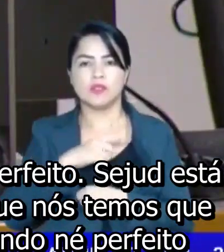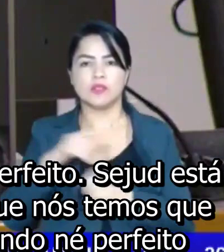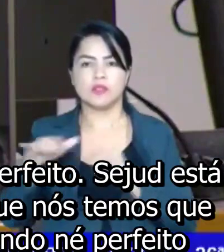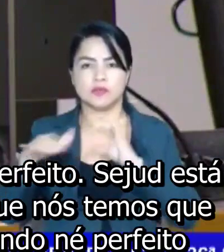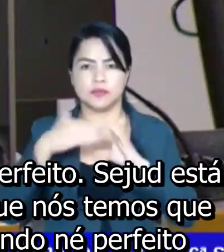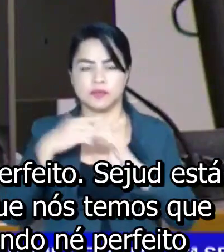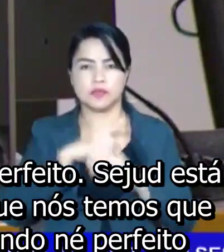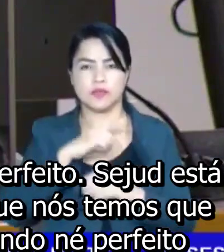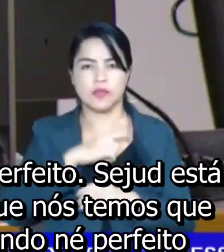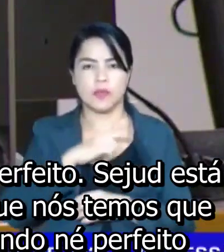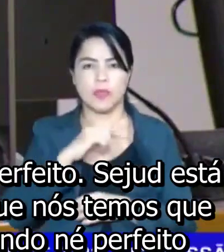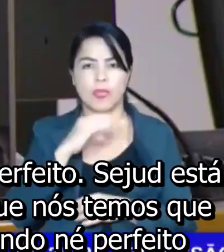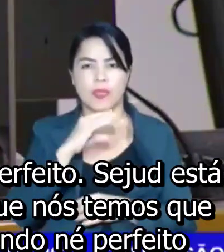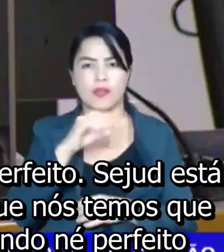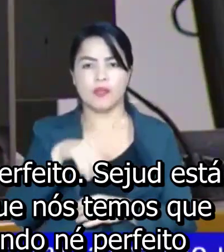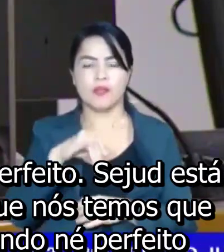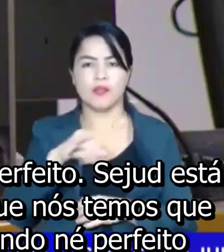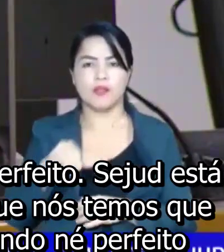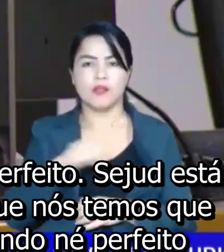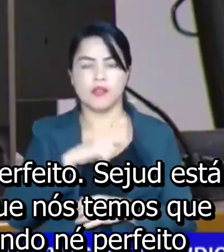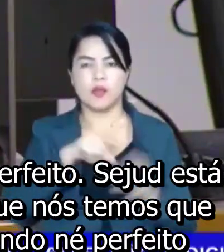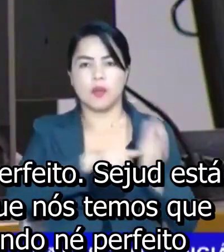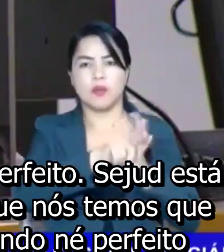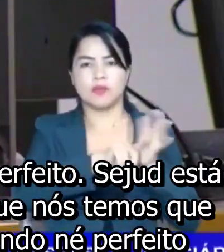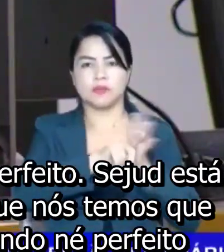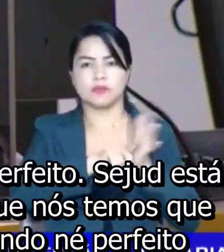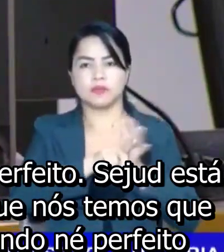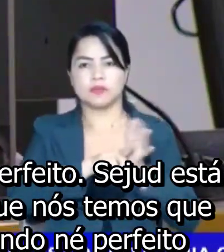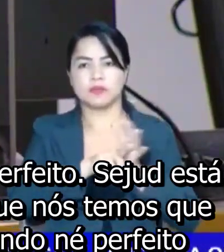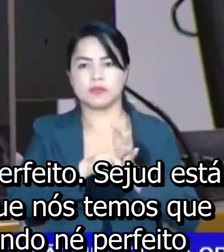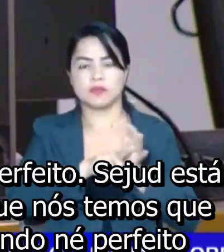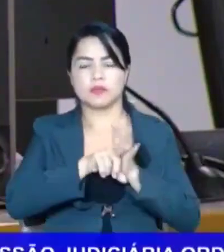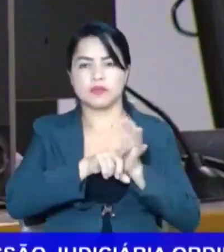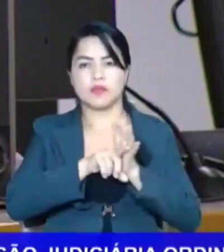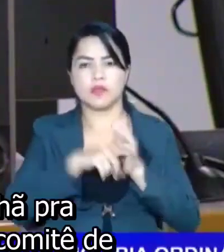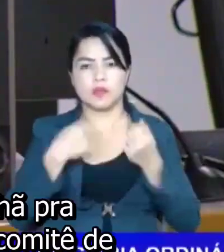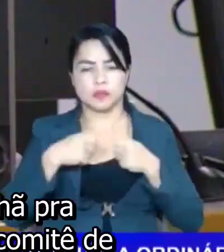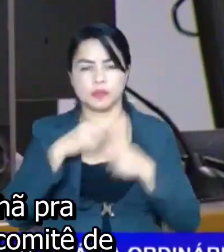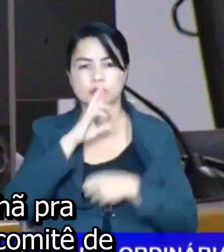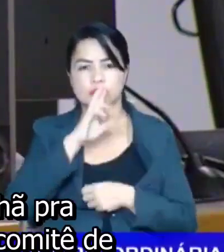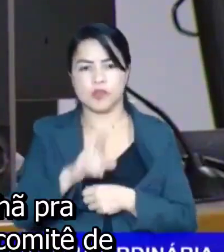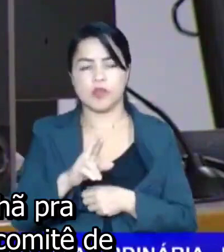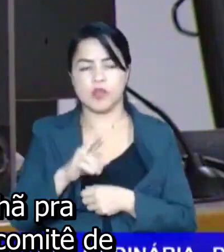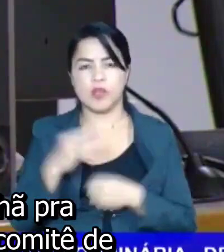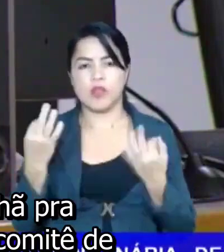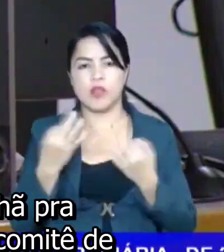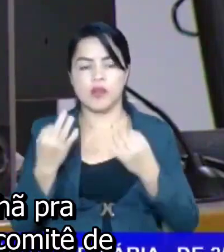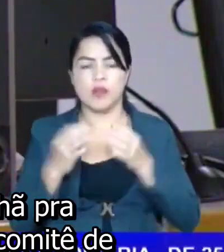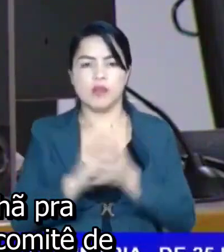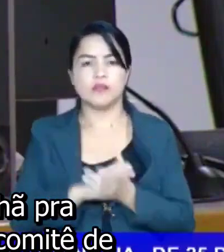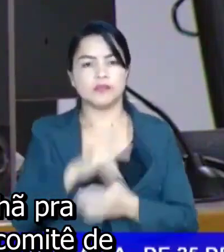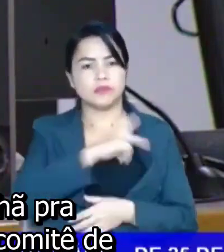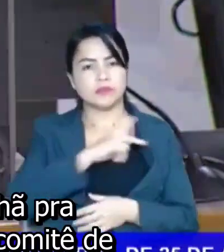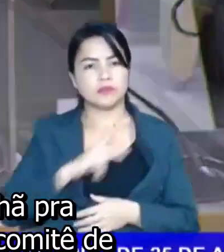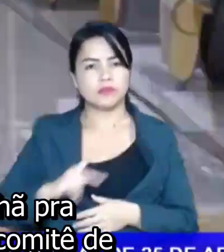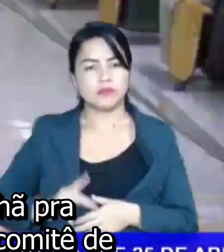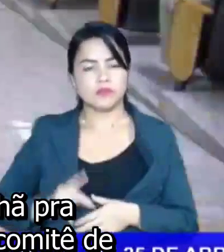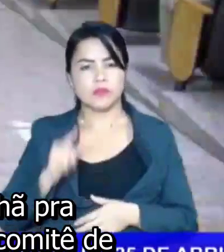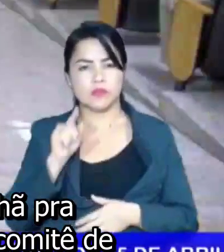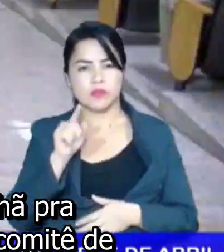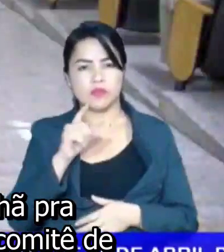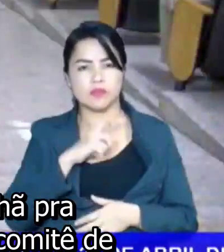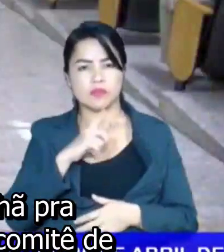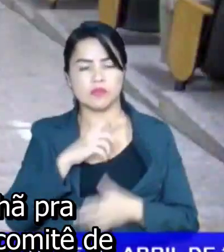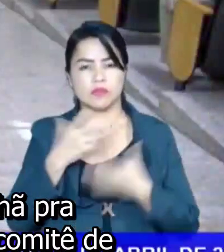do CNJ, que nós temos que responder alguma coisa, uma pesquisa que eles estão fazendo, né, no Zap. Perfeito. Tá bom? Então, presidente, eu queria uma